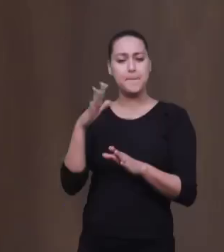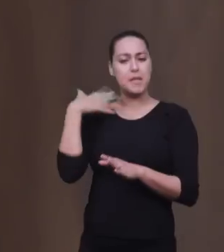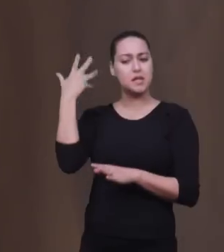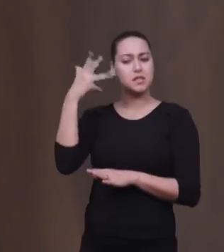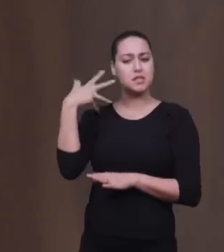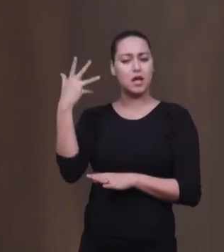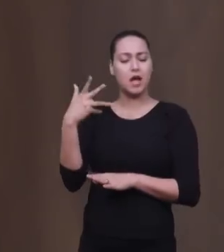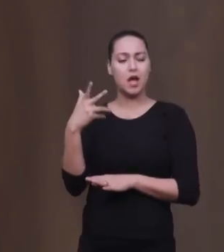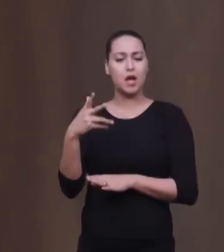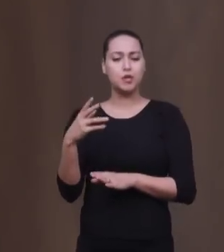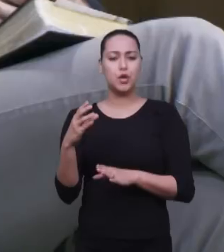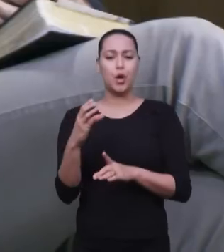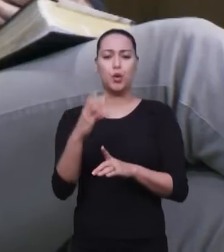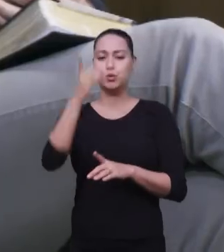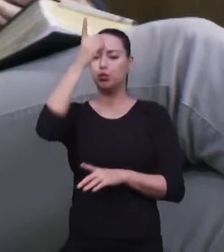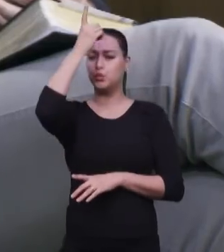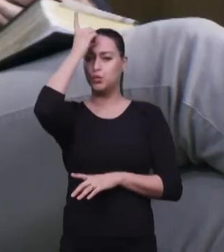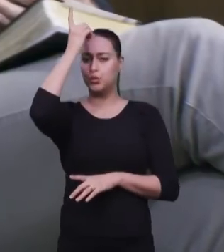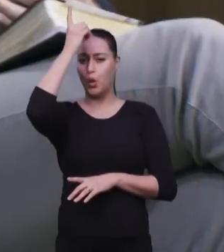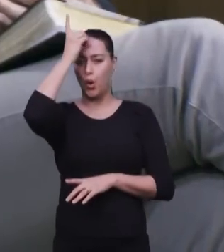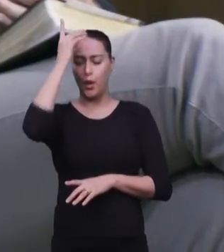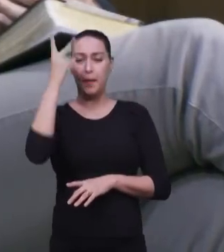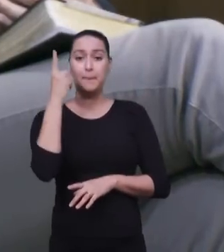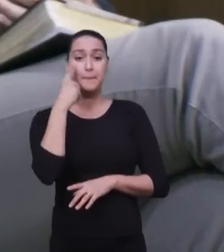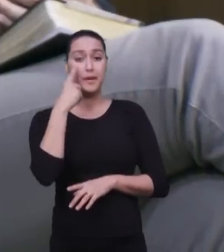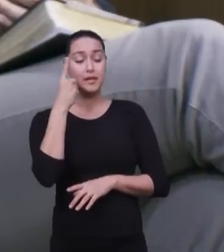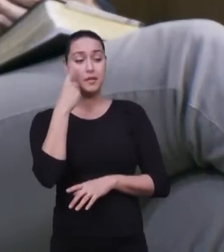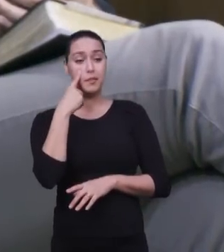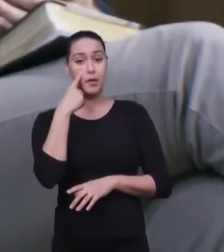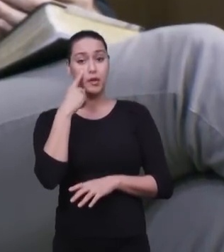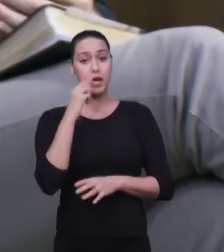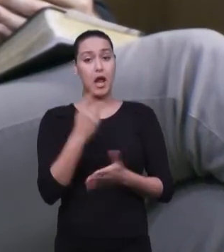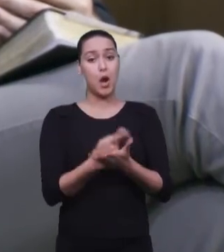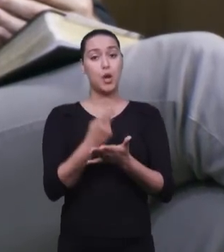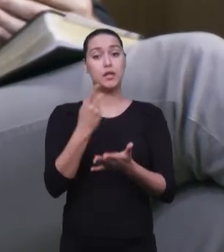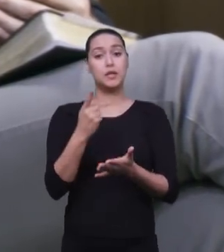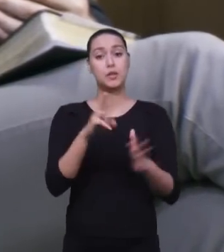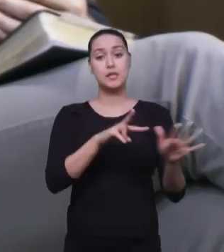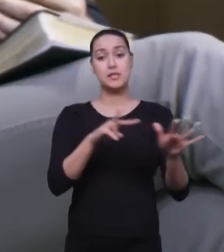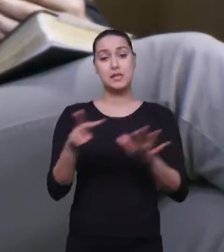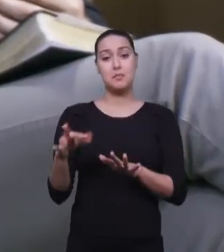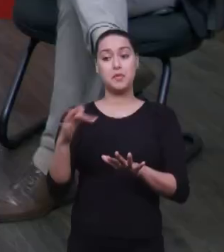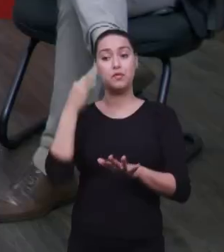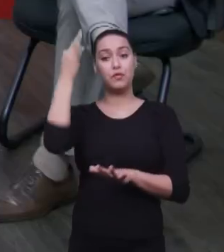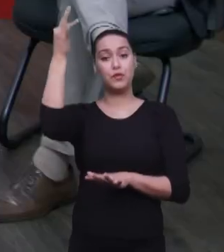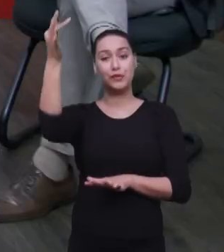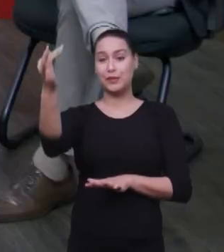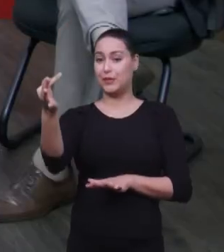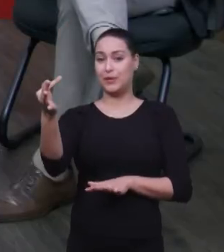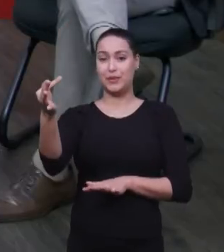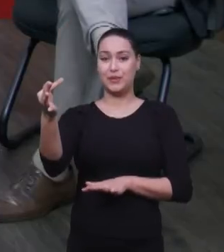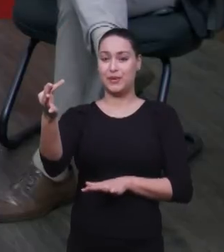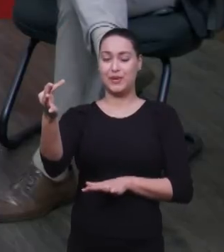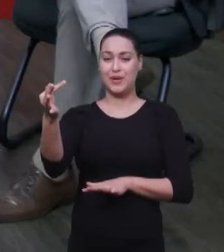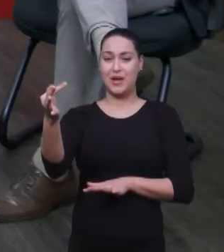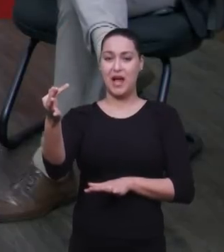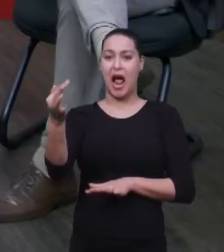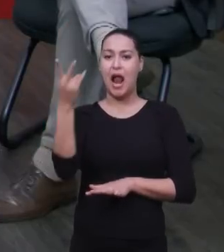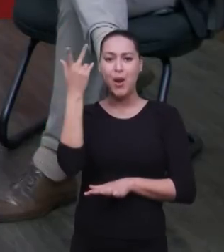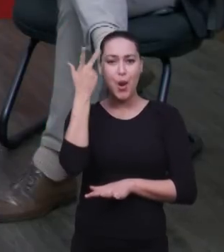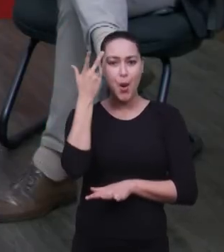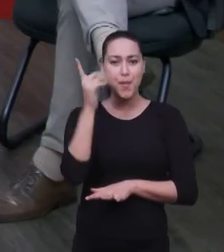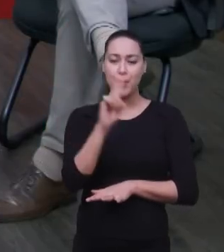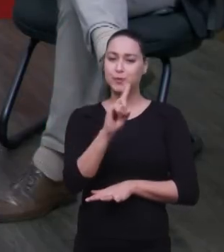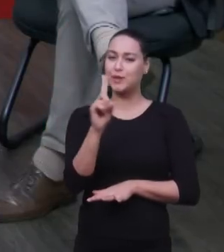sobre ele via aquilo acontecer na semana seguinte. Aí ele começou a perceber, não, então não é mera coincidência. O